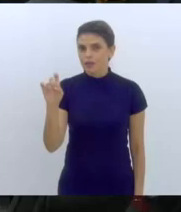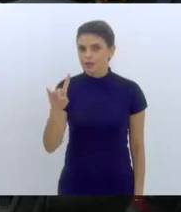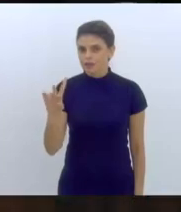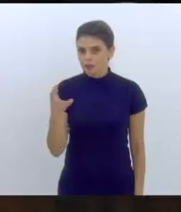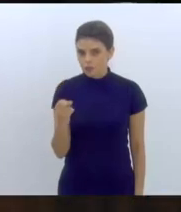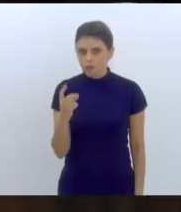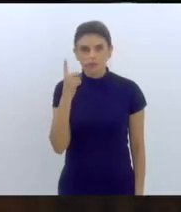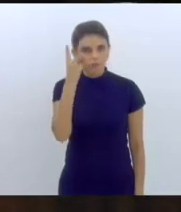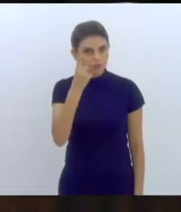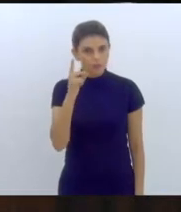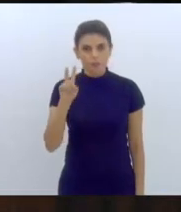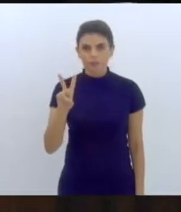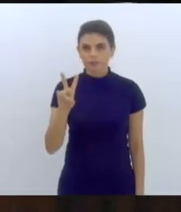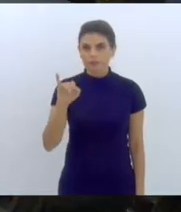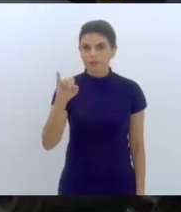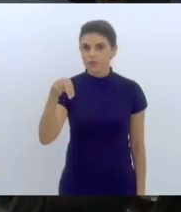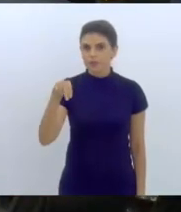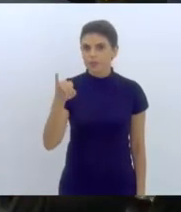Deputado Vinícius Cozolino.